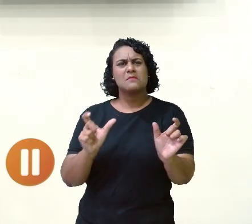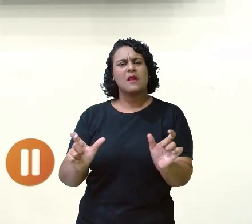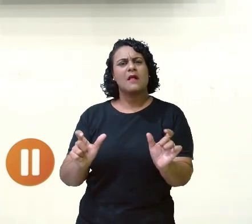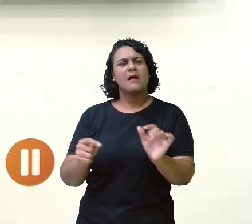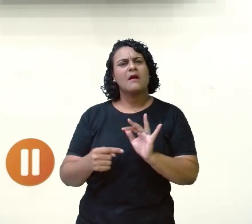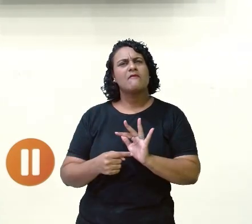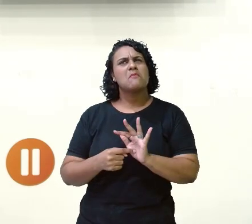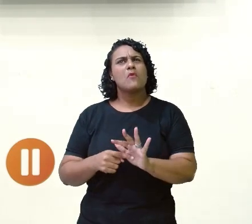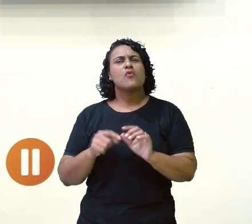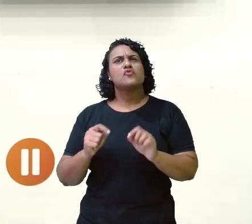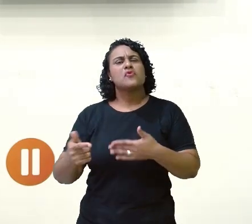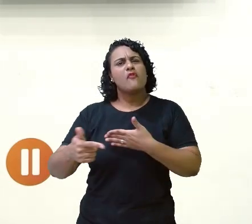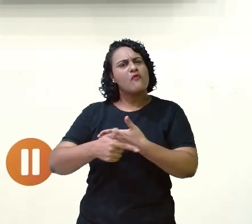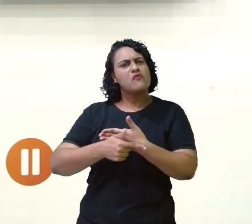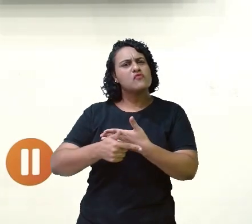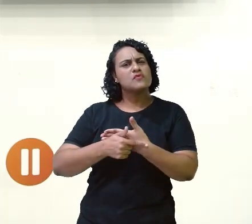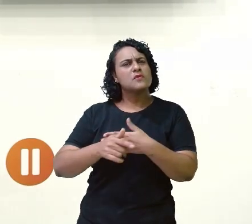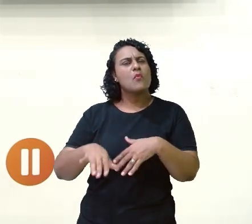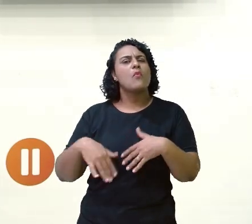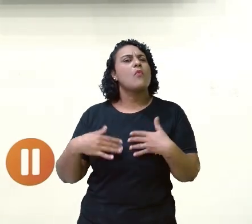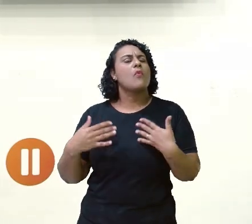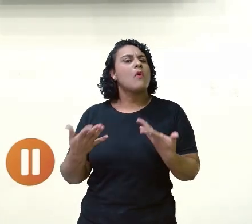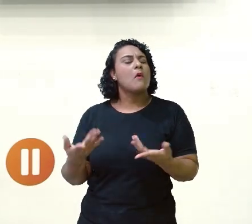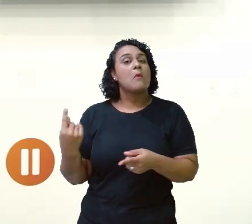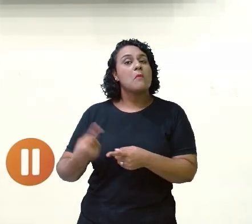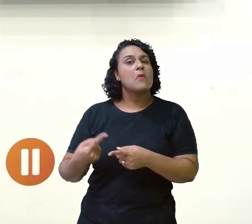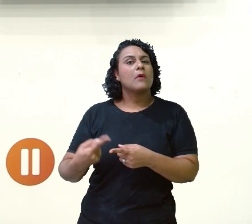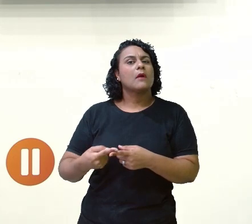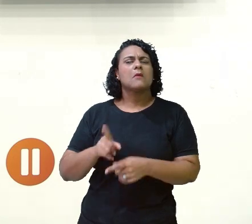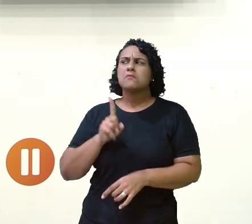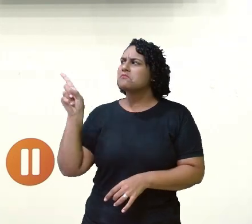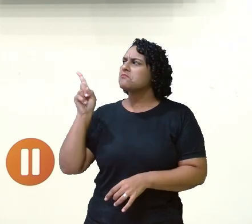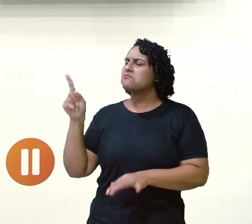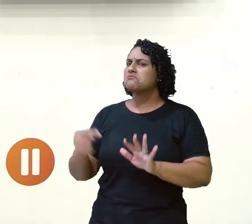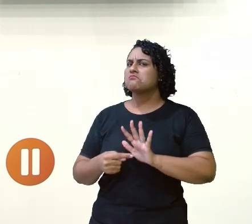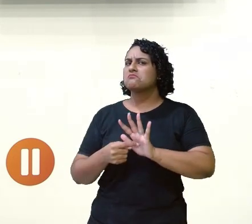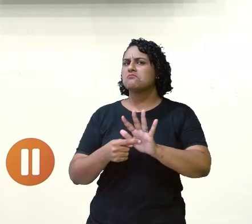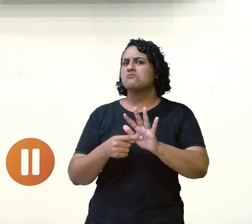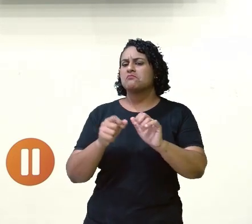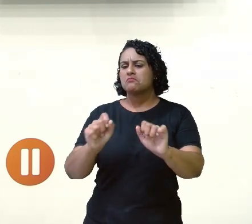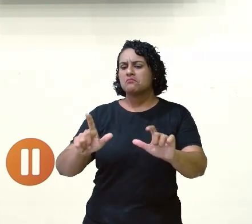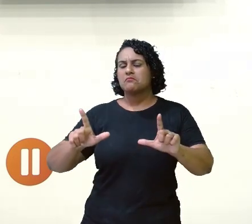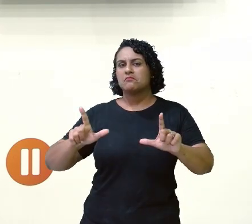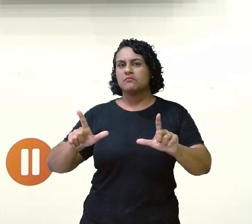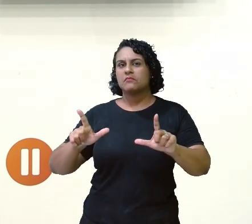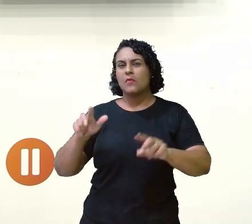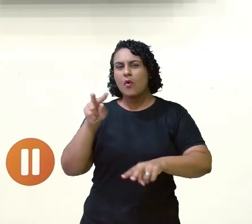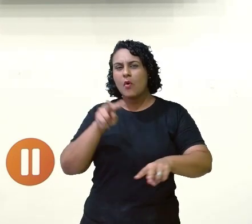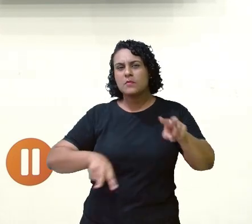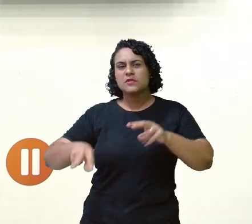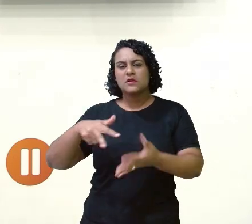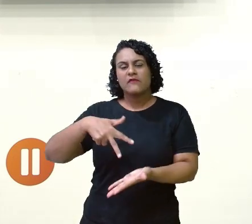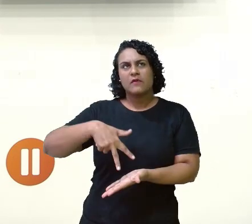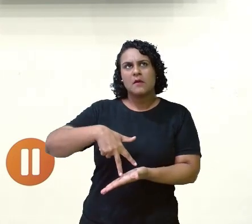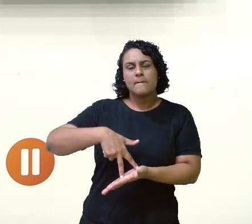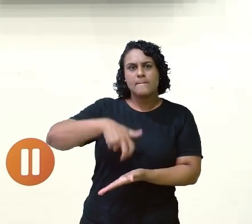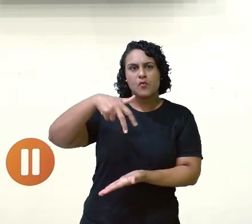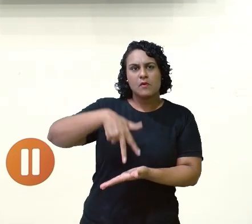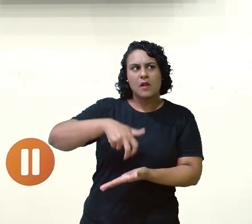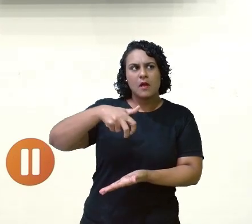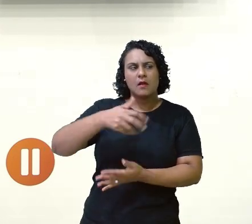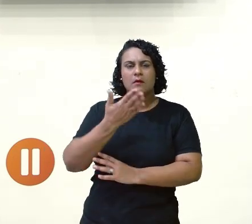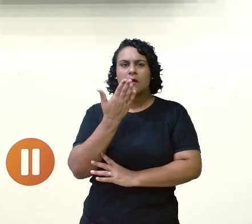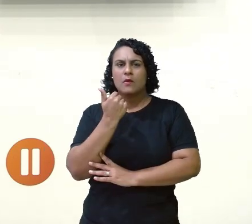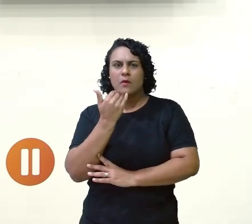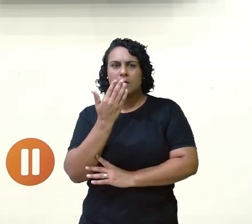indicam, né? Por que essas palavras estão presentes aí? Observem quando eu digo assim, pular,